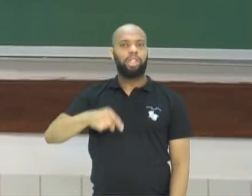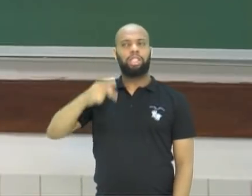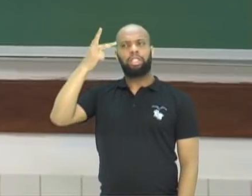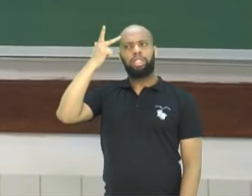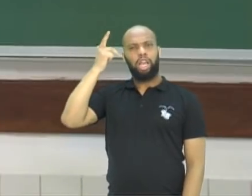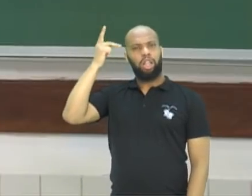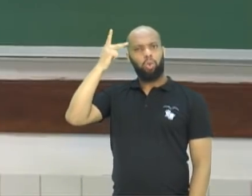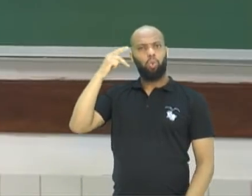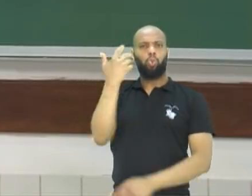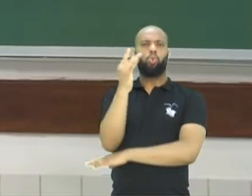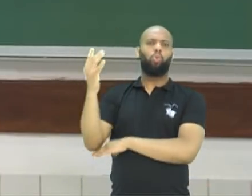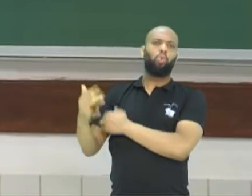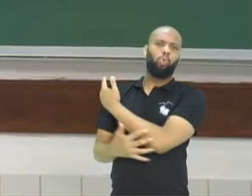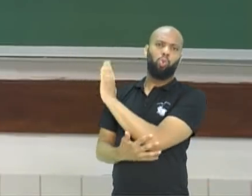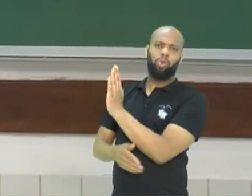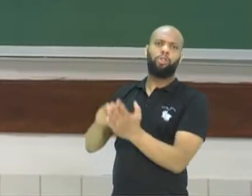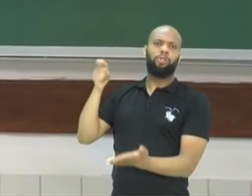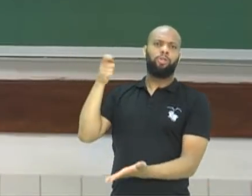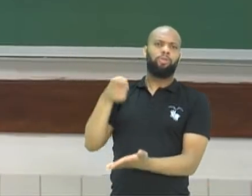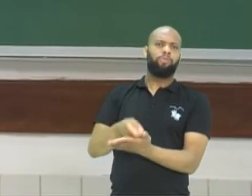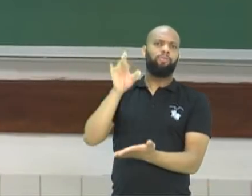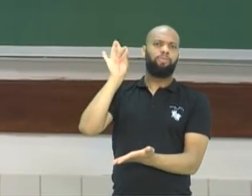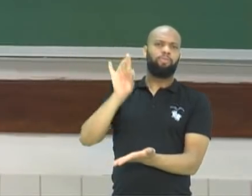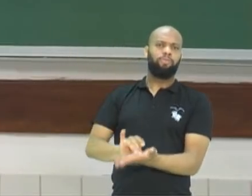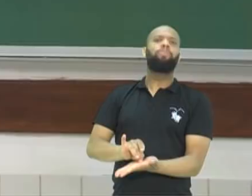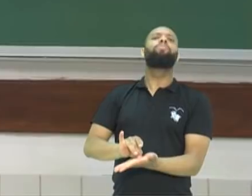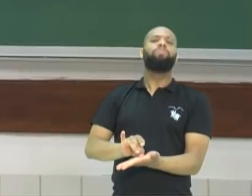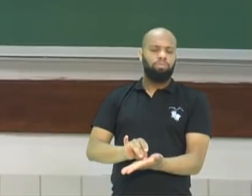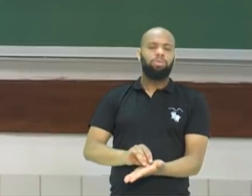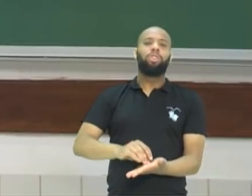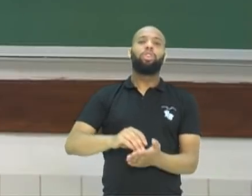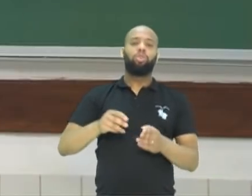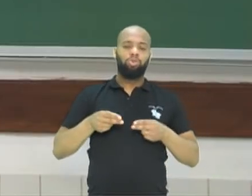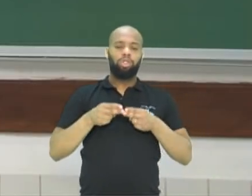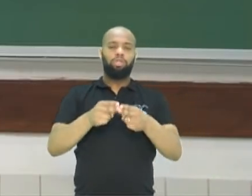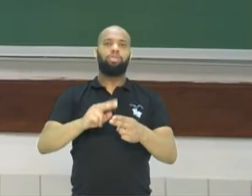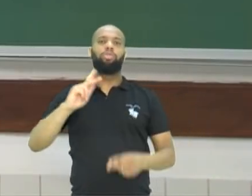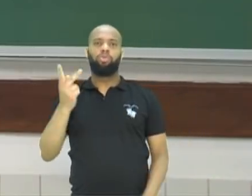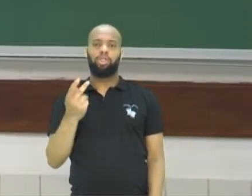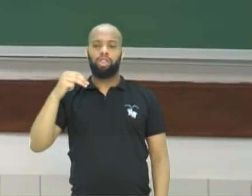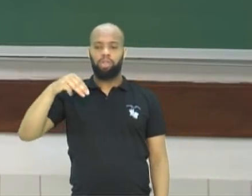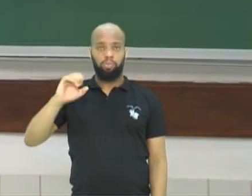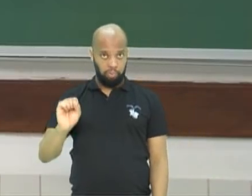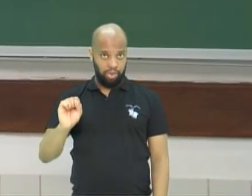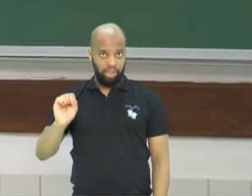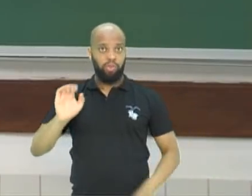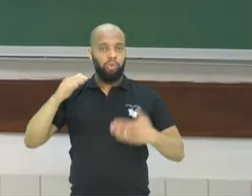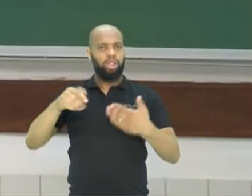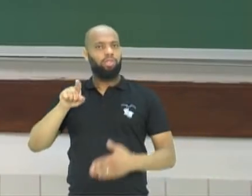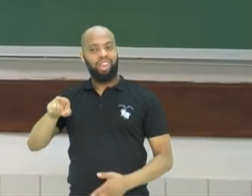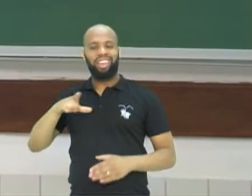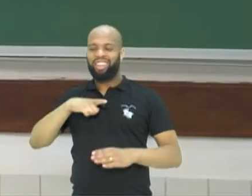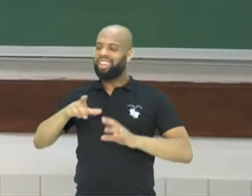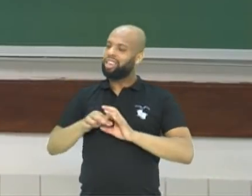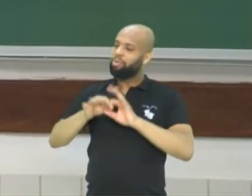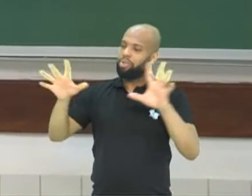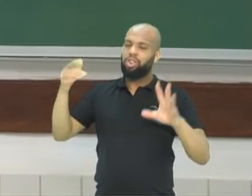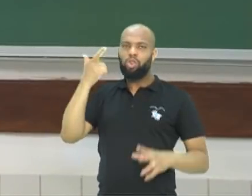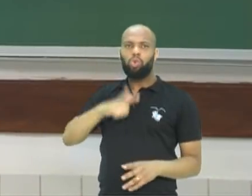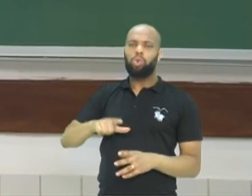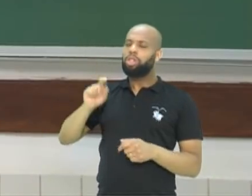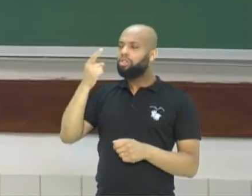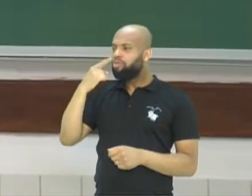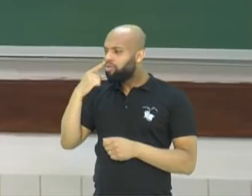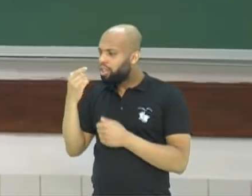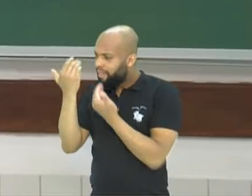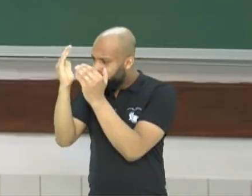naturalista oficial do HMS Beagle, ele tem autorização para catalogar tudo que ele precisar, tudo